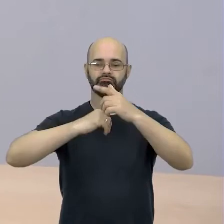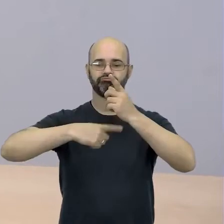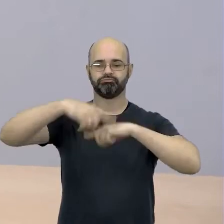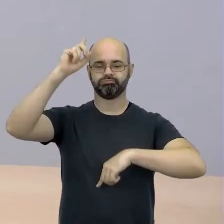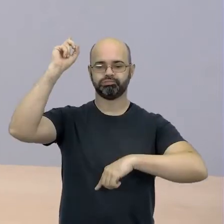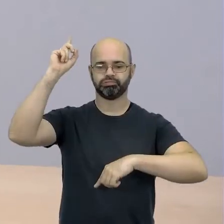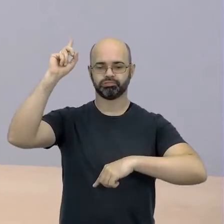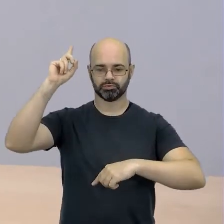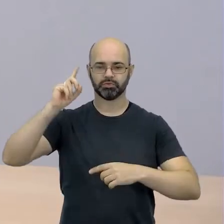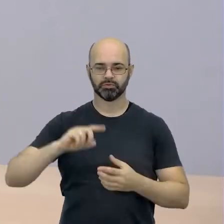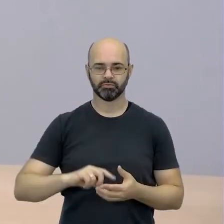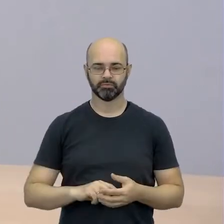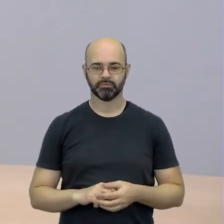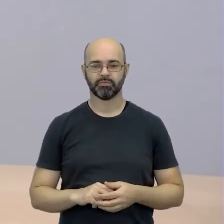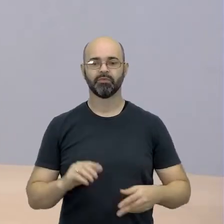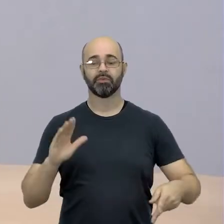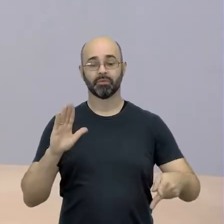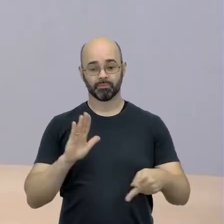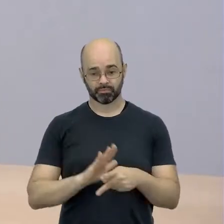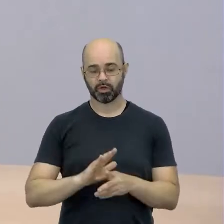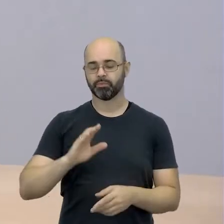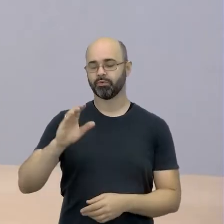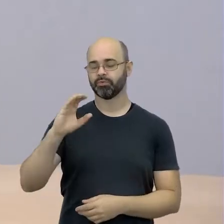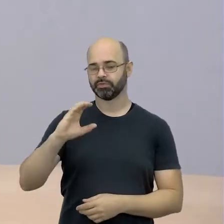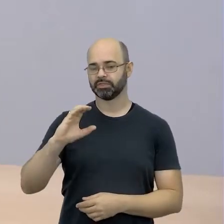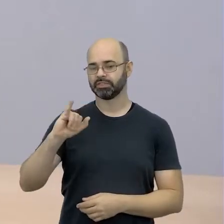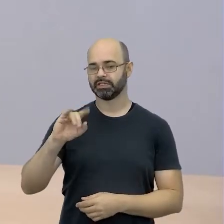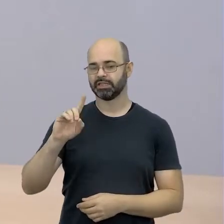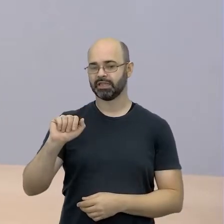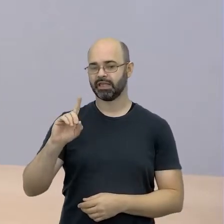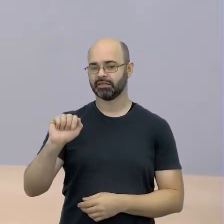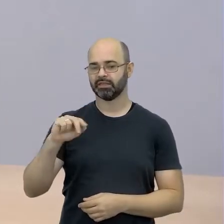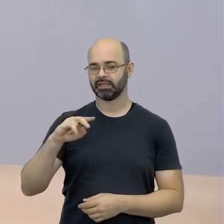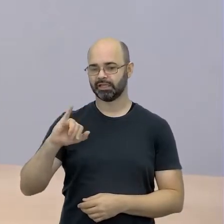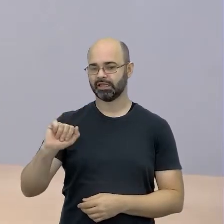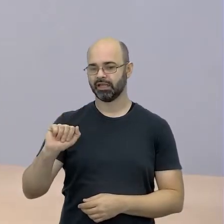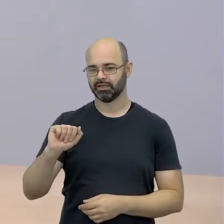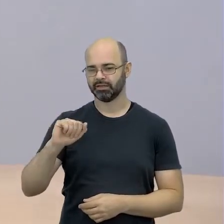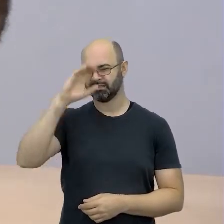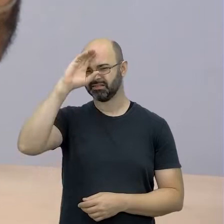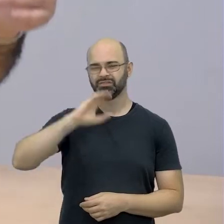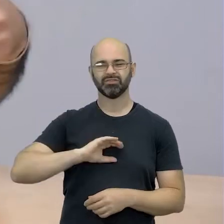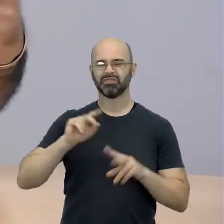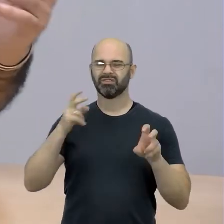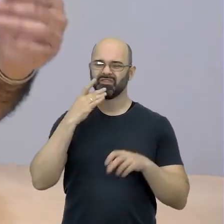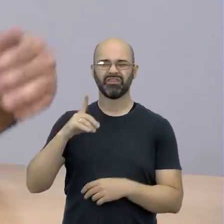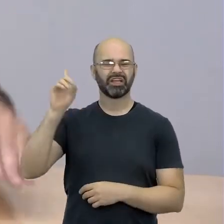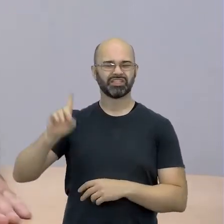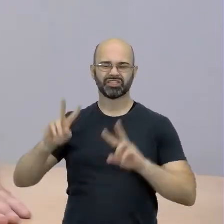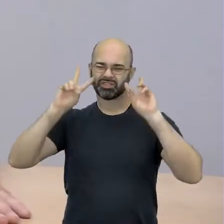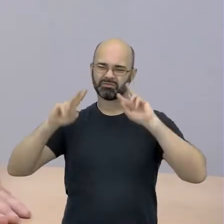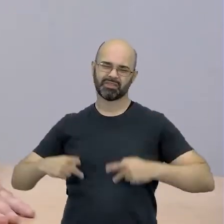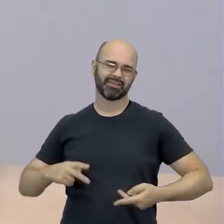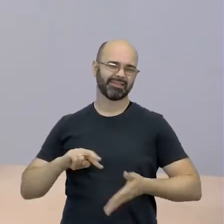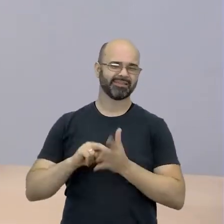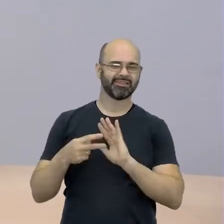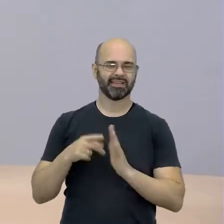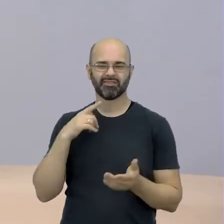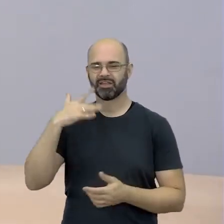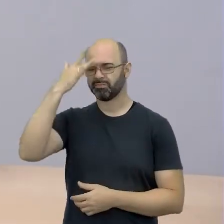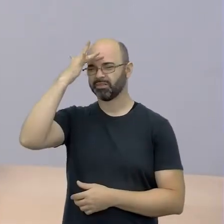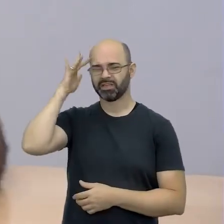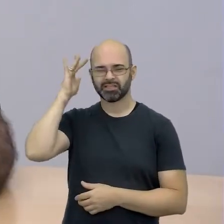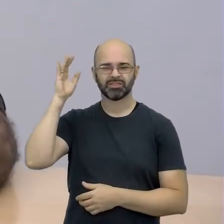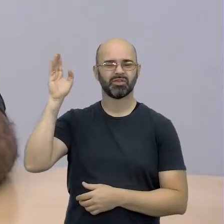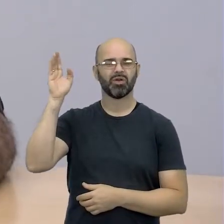relacionados à cidadania. Então, não vai nessa onda de que direitos humanos é coisa para proteger bandido. É